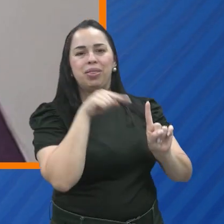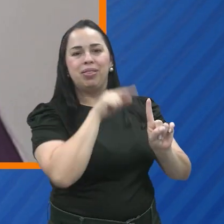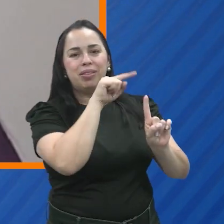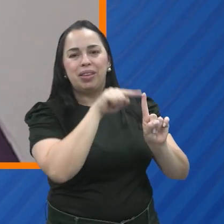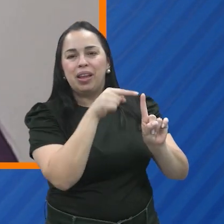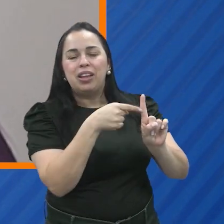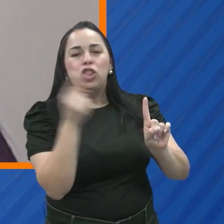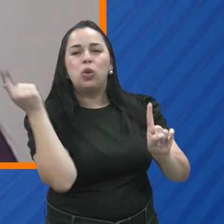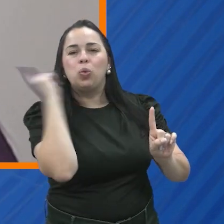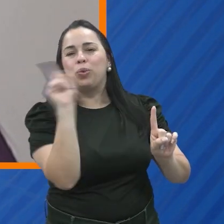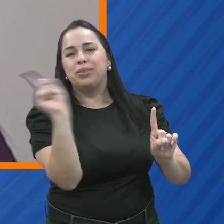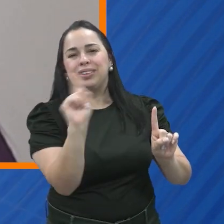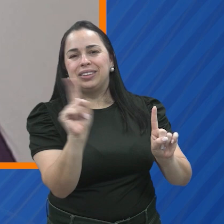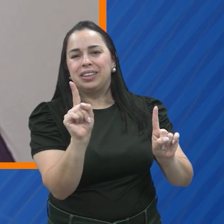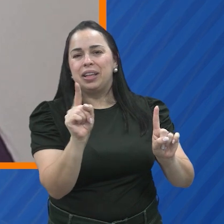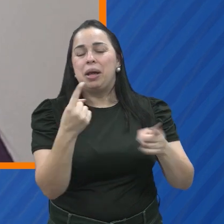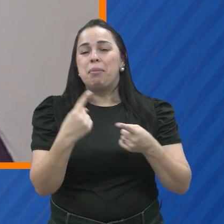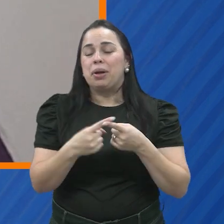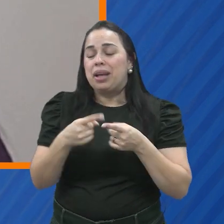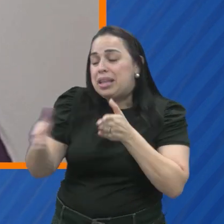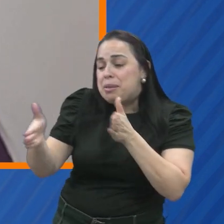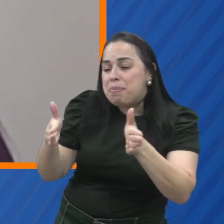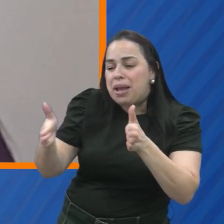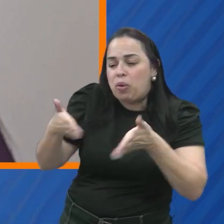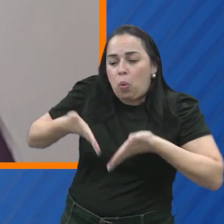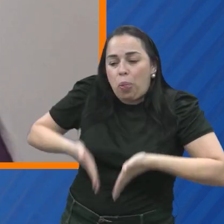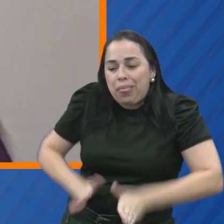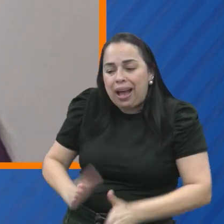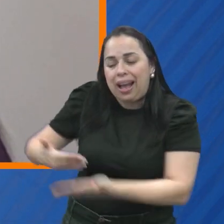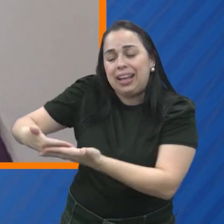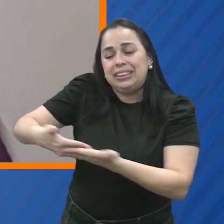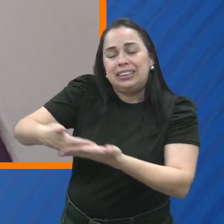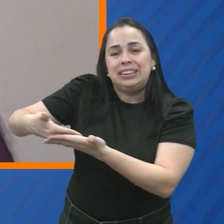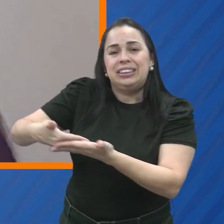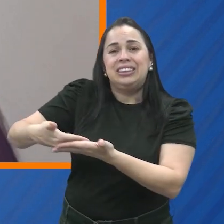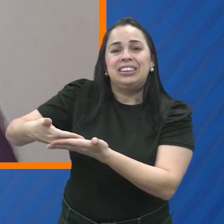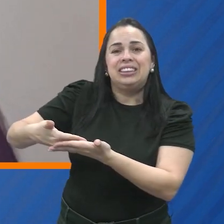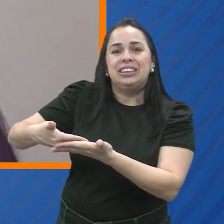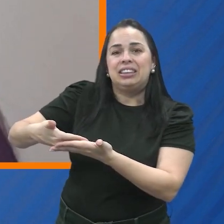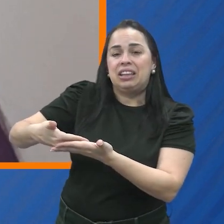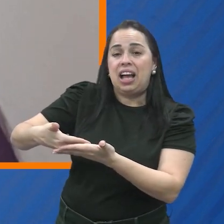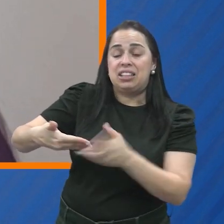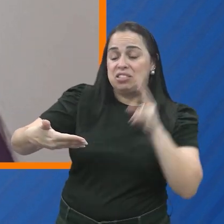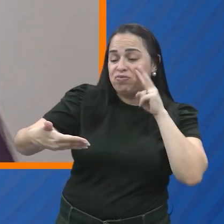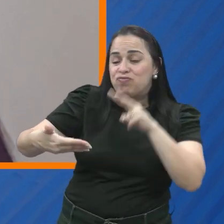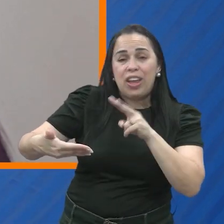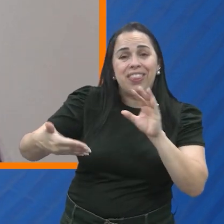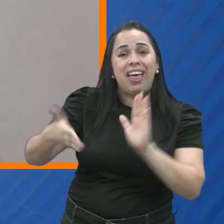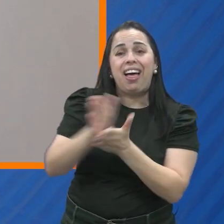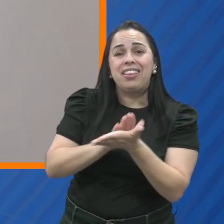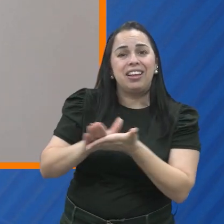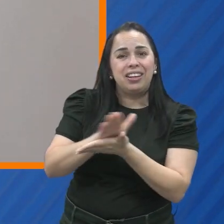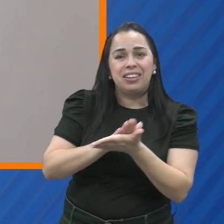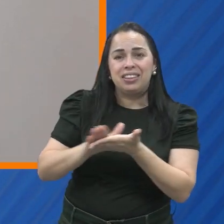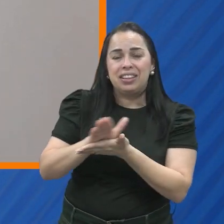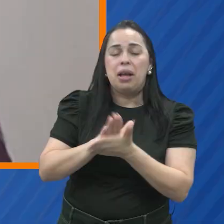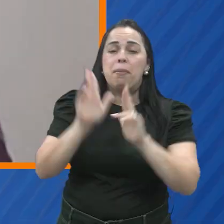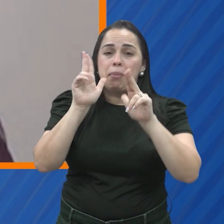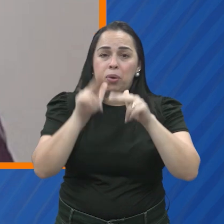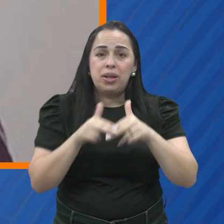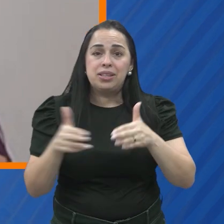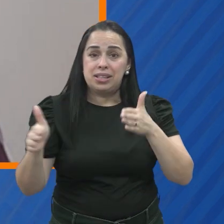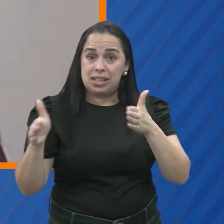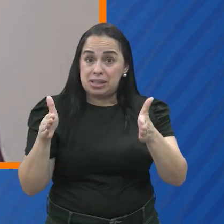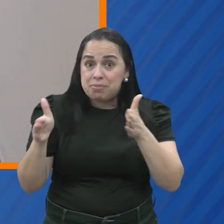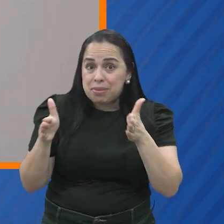Dentro já quando esse bebê nasce, essa mãe muitas vezes não vê o seu bebê. Eu